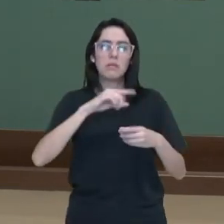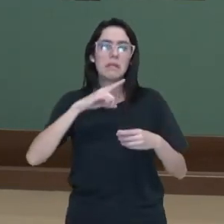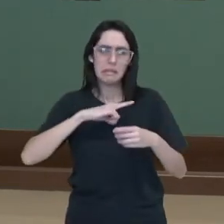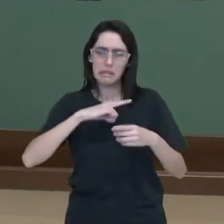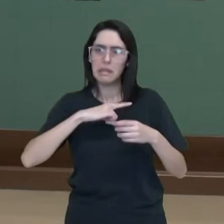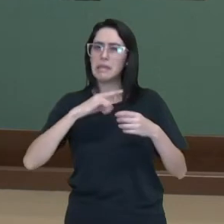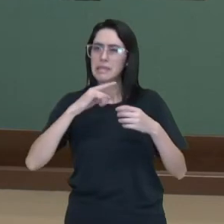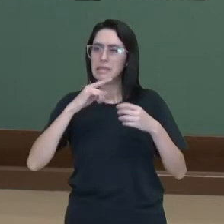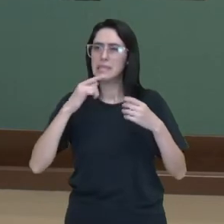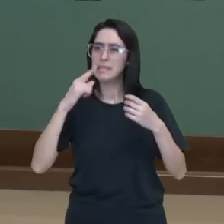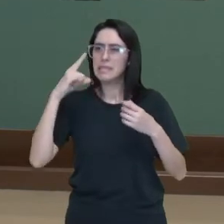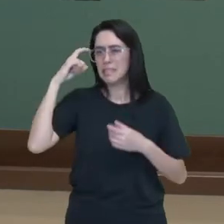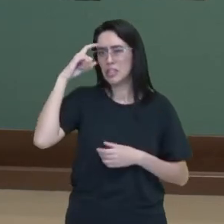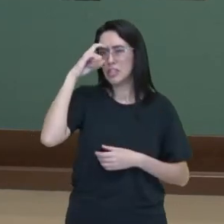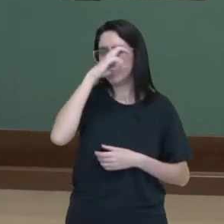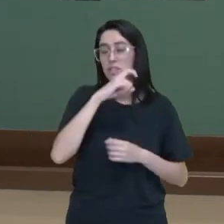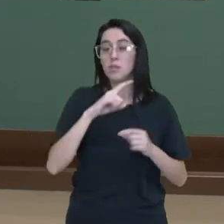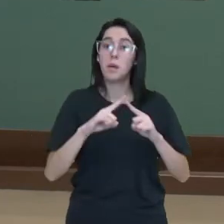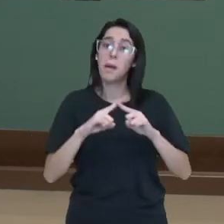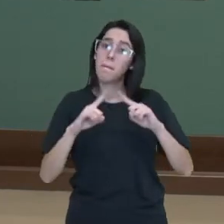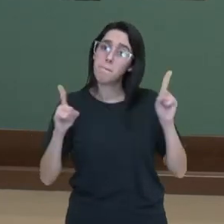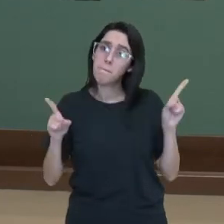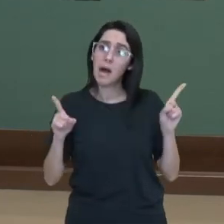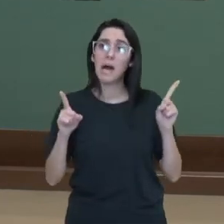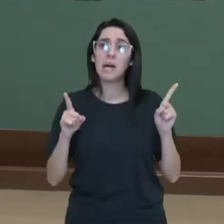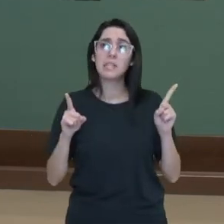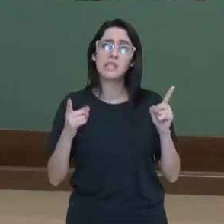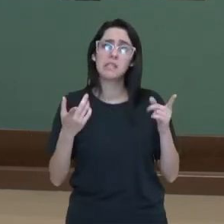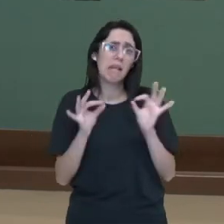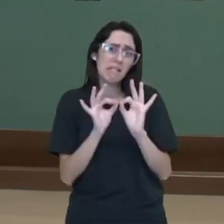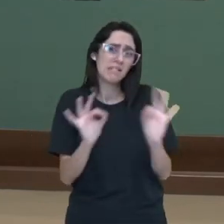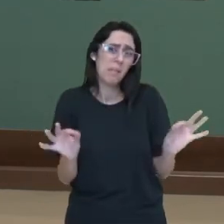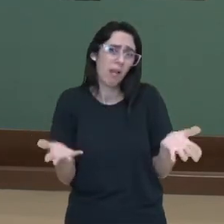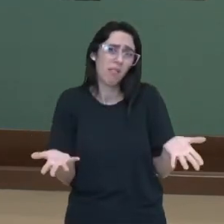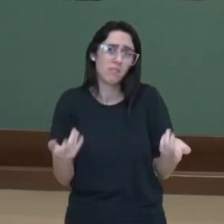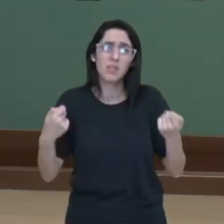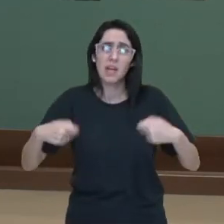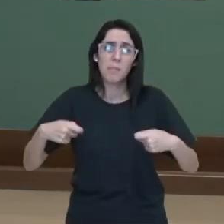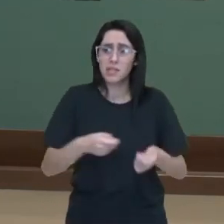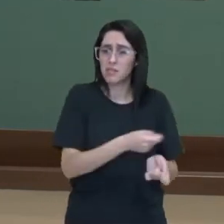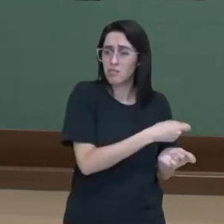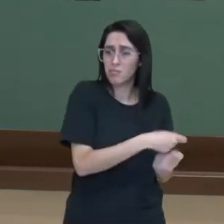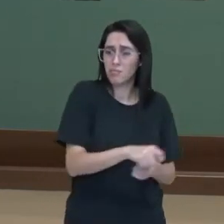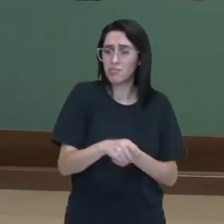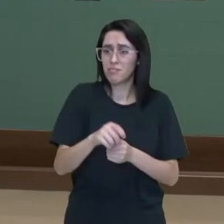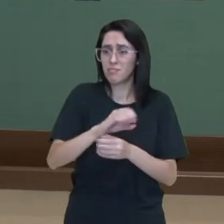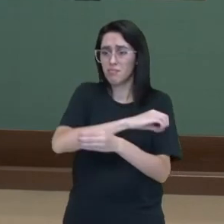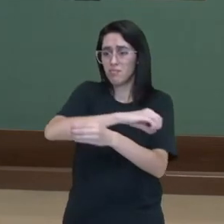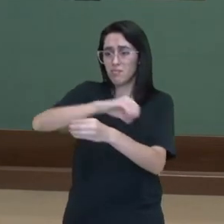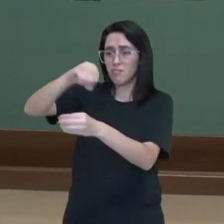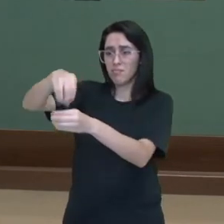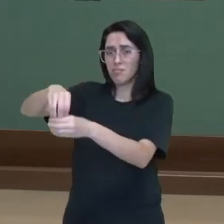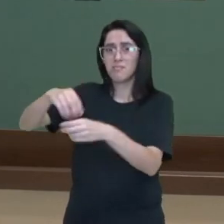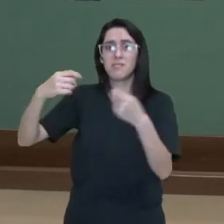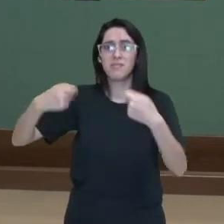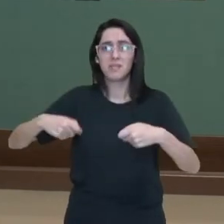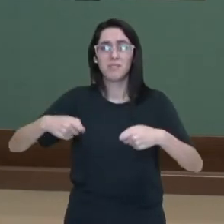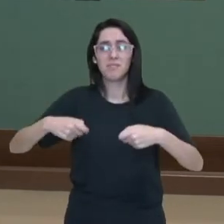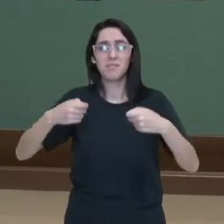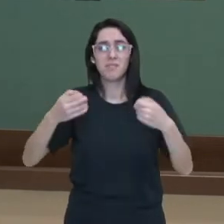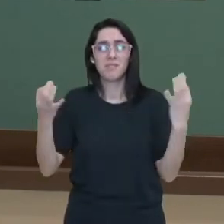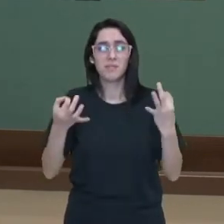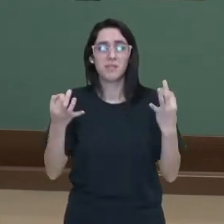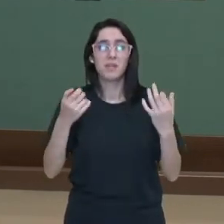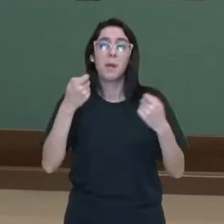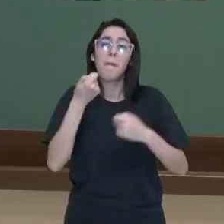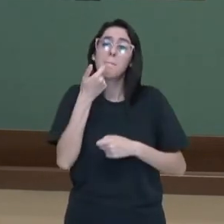né? Mas que, na sua verdade, a ideia inicial é bem simples. Acerta a bolinha no buraco com o menor número